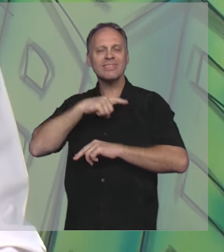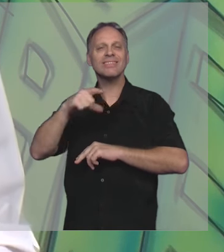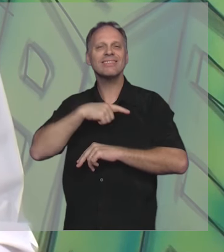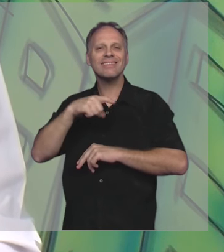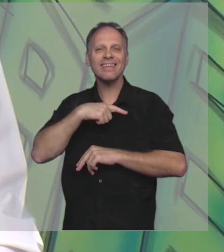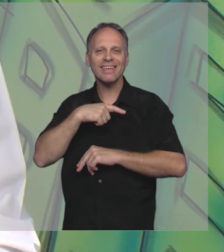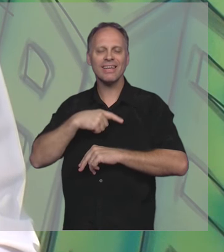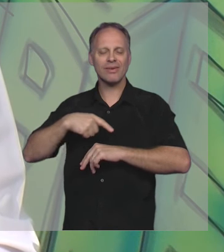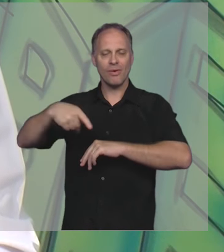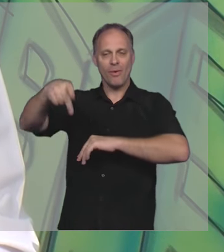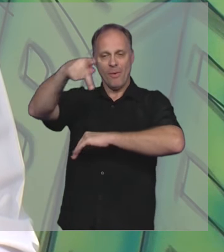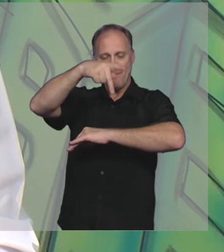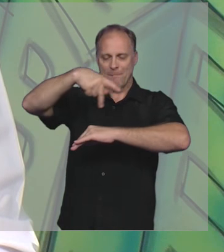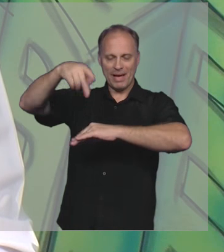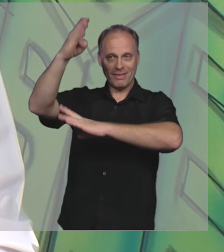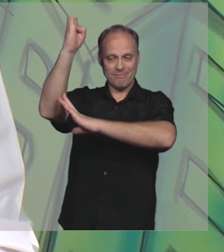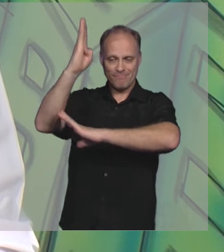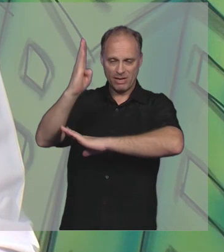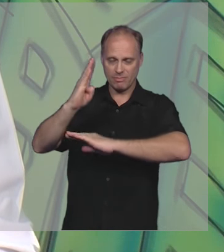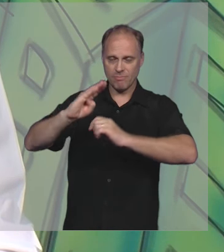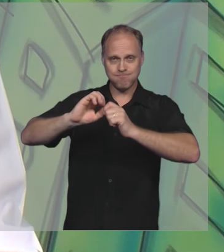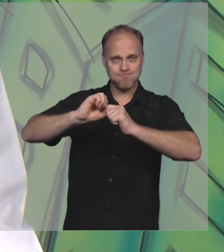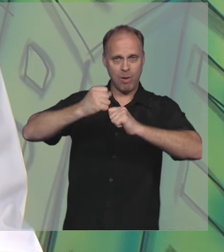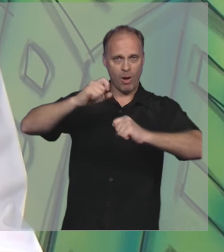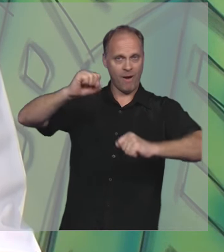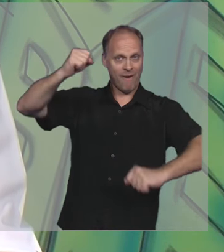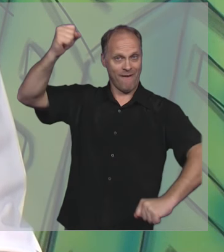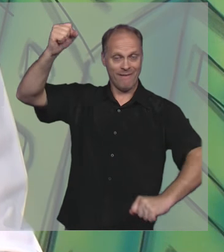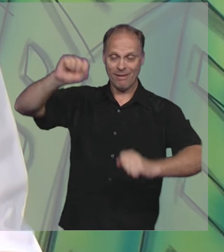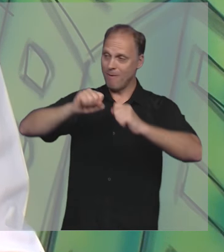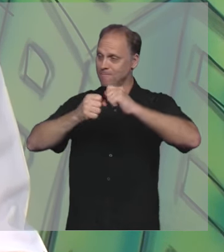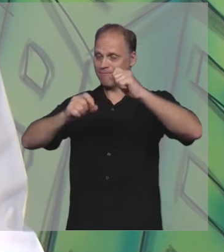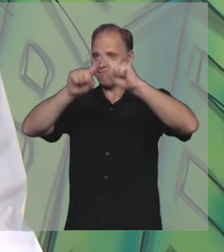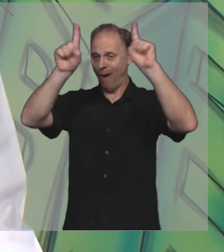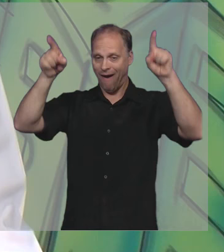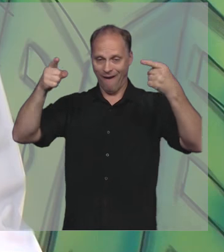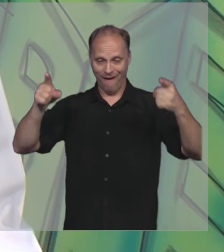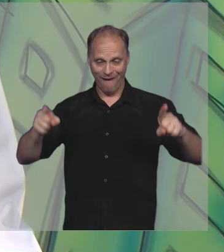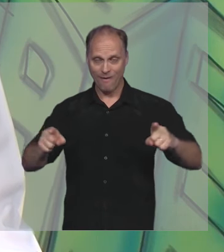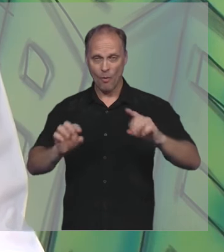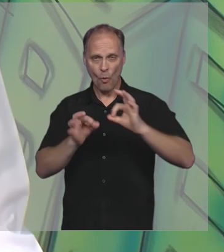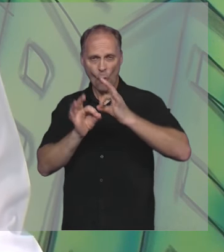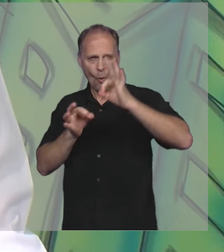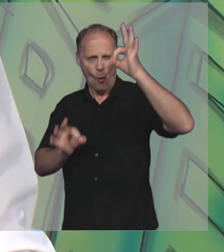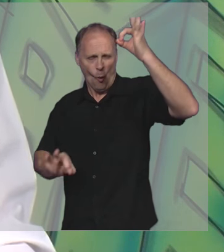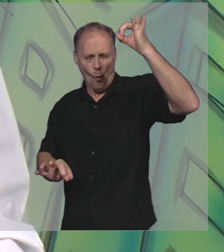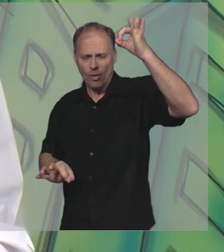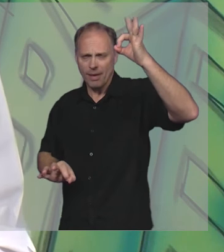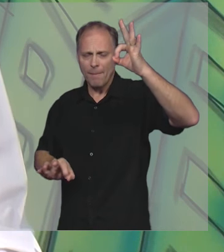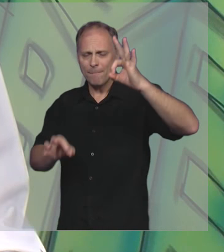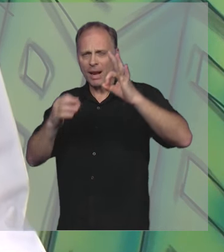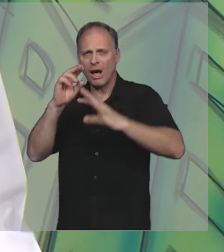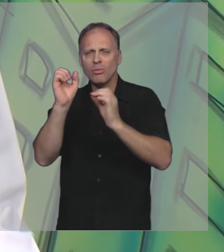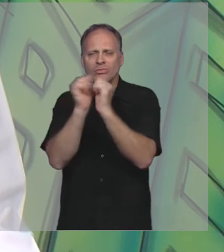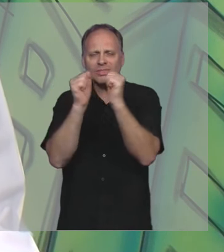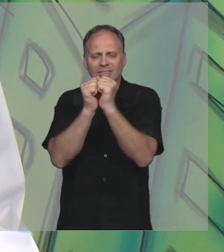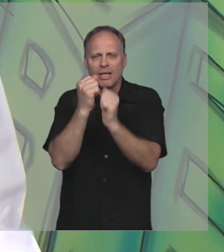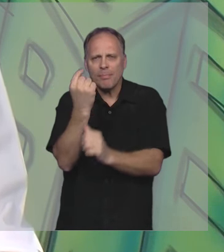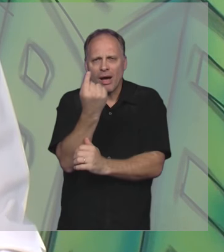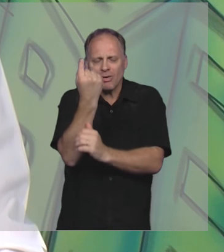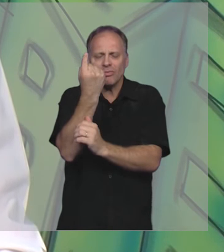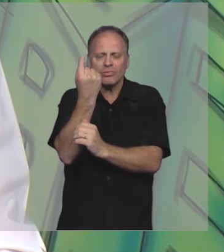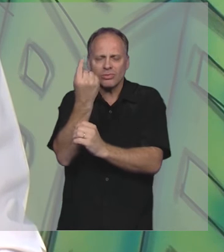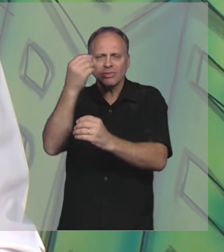termos um país de dimensões importantes, né? Então um país muito grande para o sistema englobar